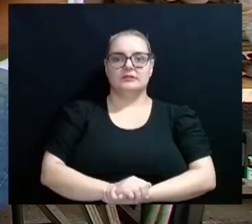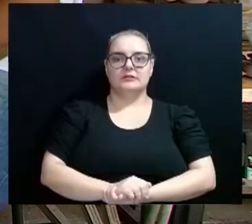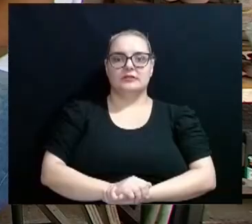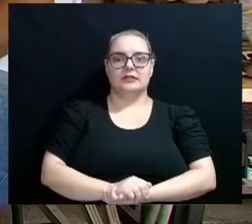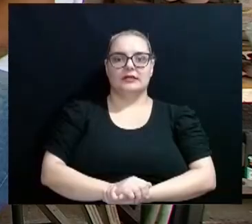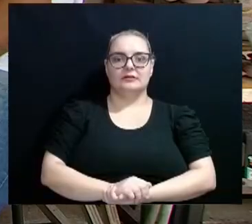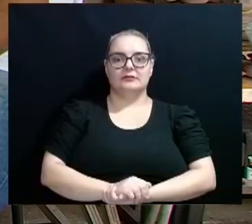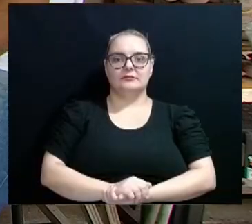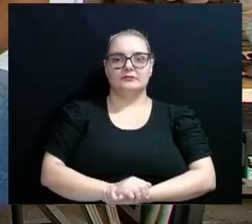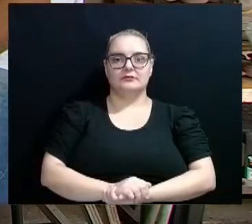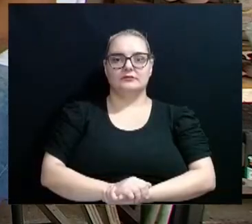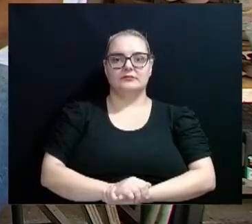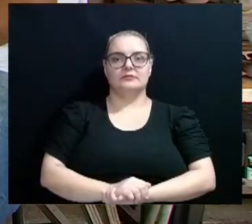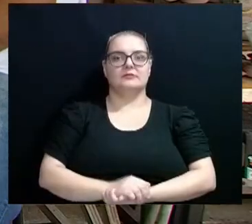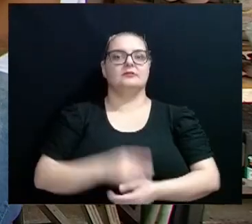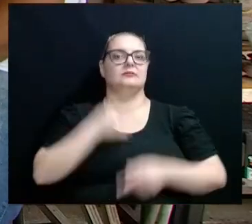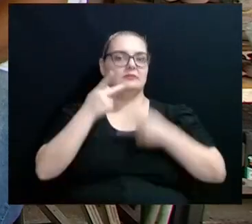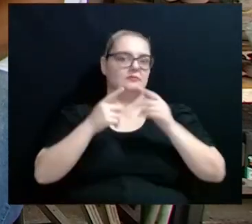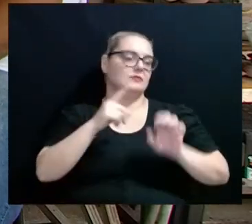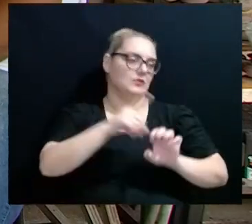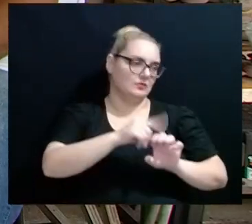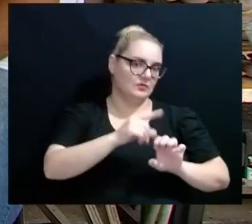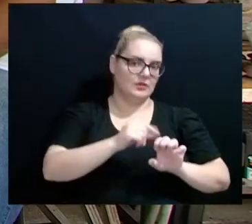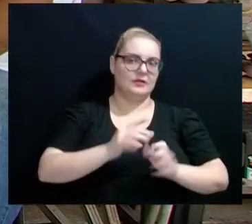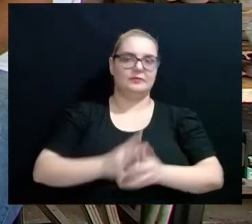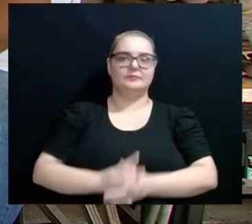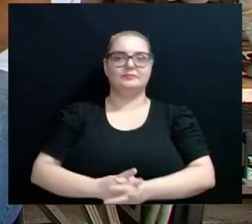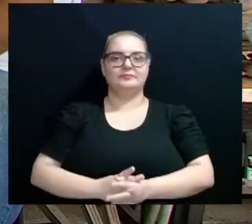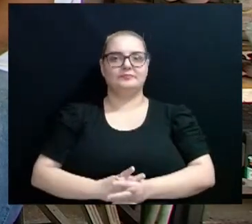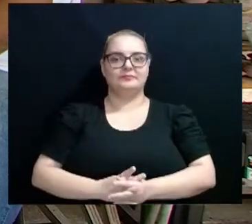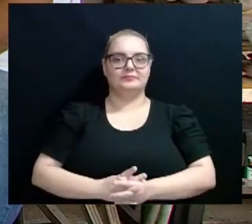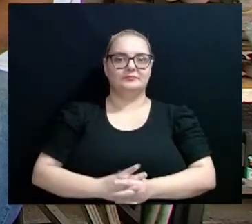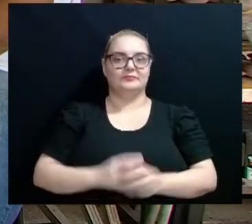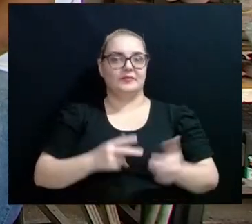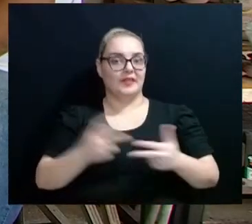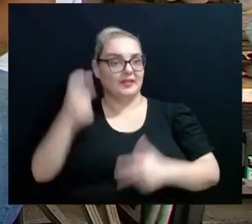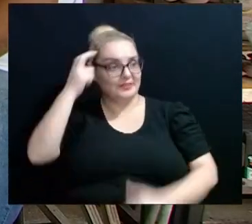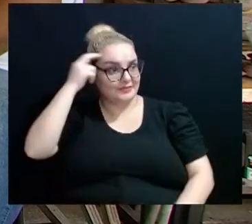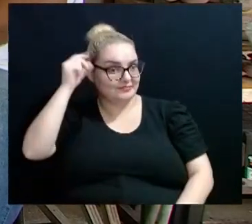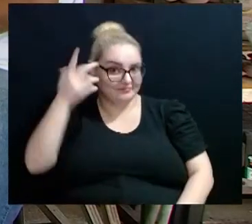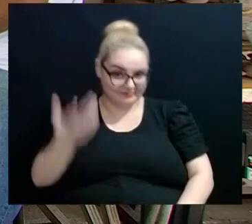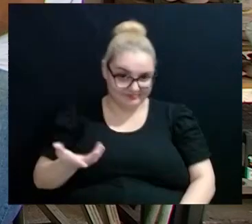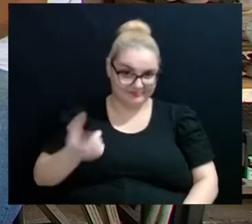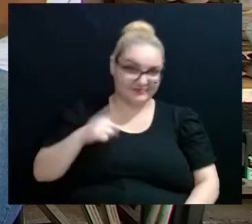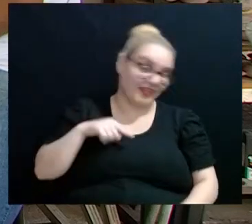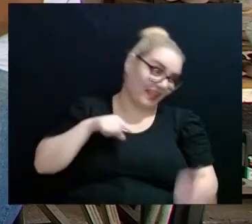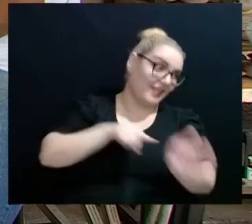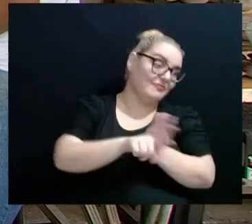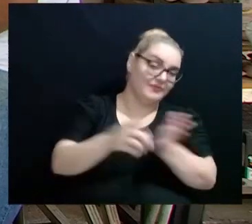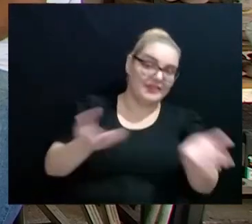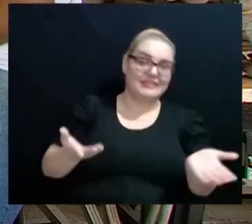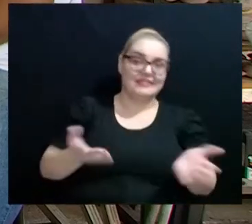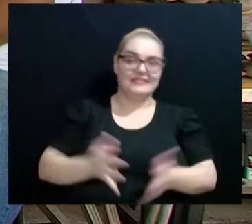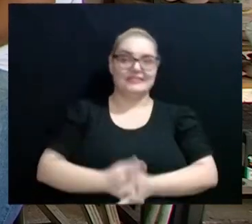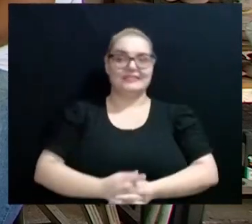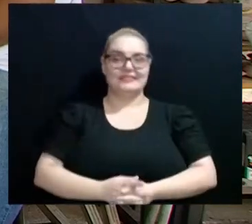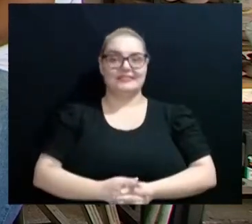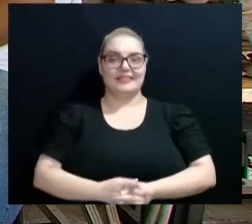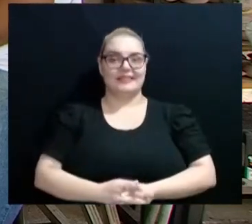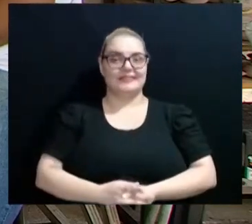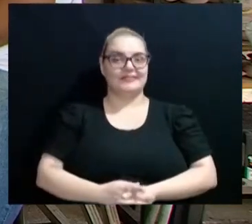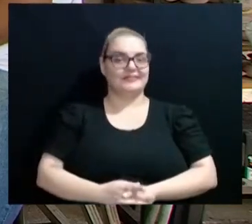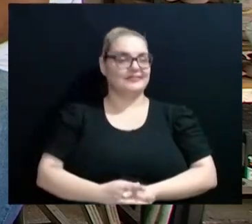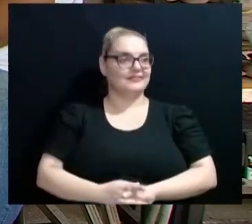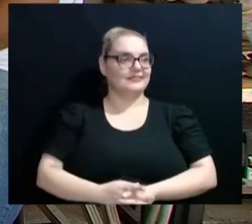Bom Jesus. Agora a gente está falando num programa de empreendedorismo, Aham, não num programa de arte e cultura. E sim. tem